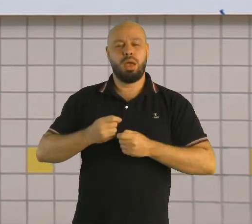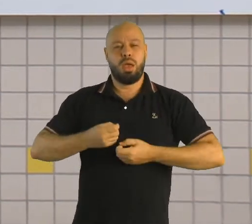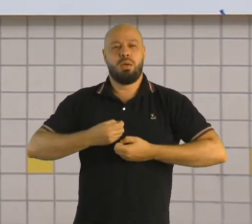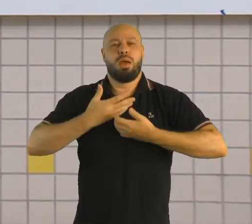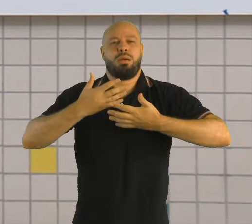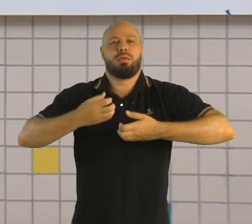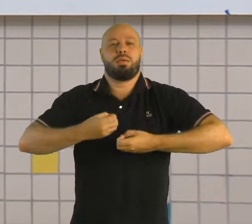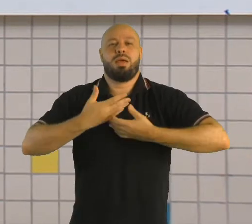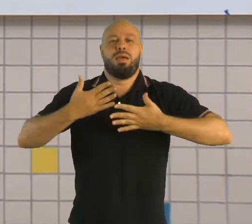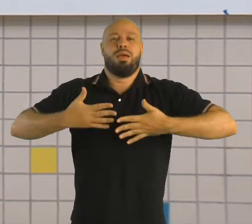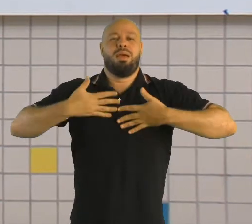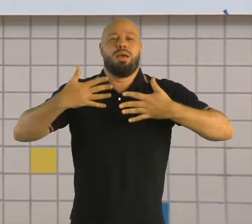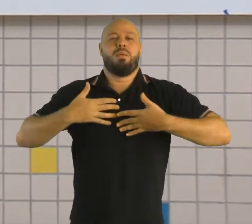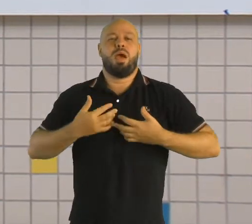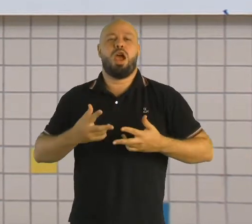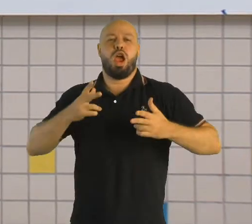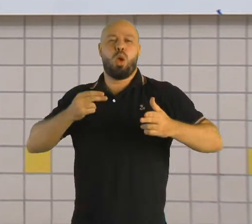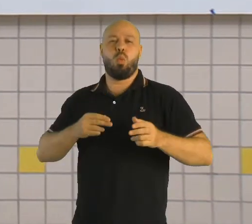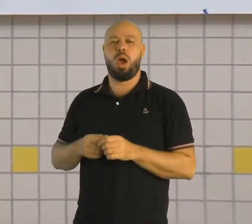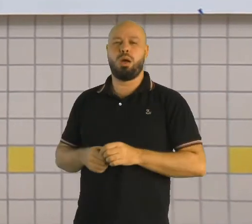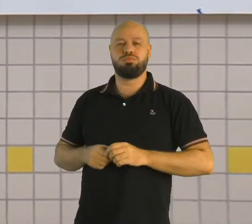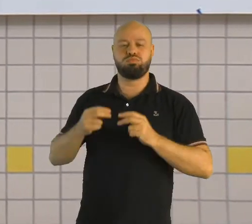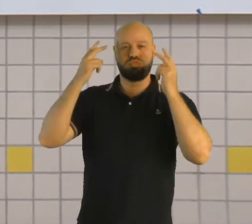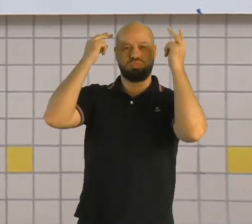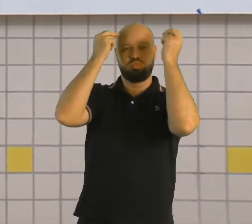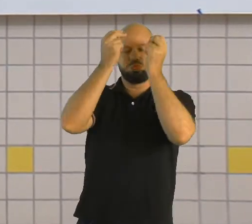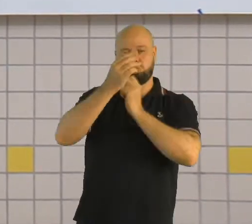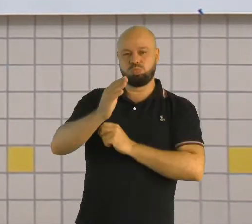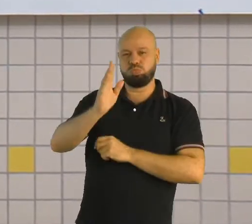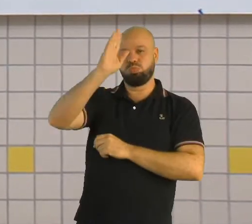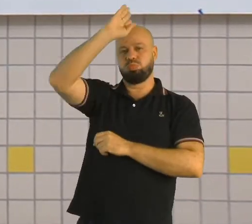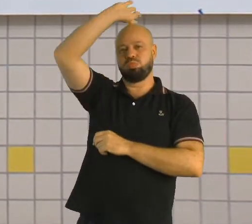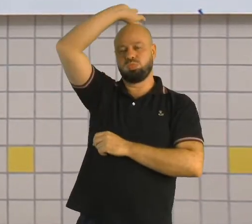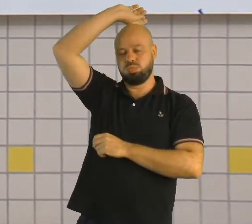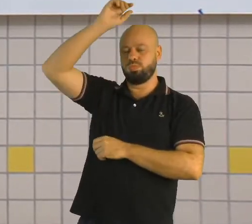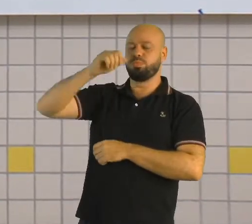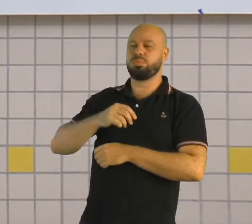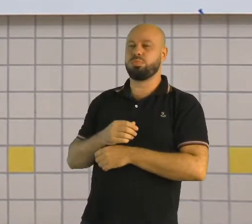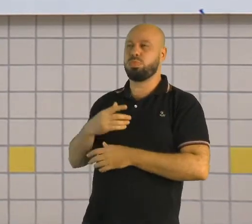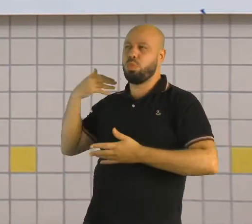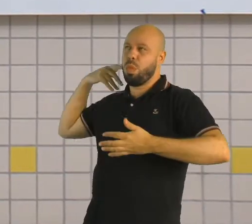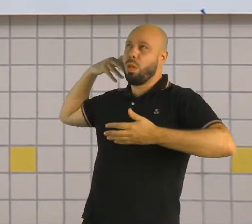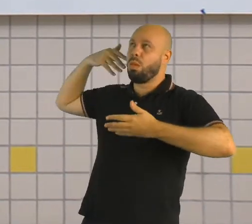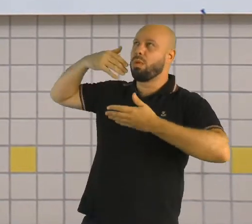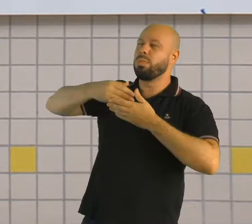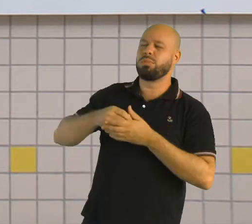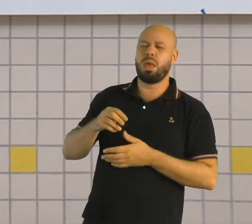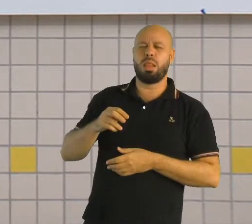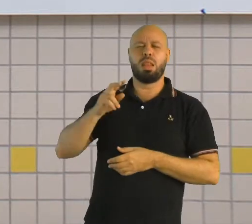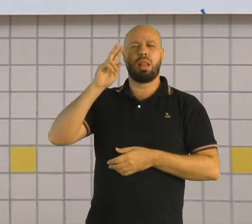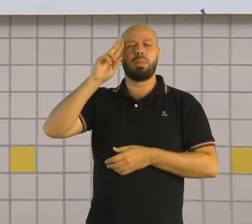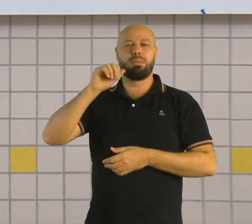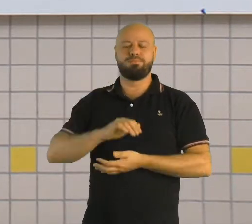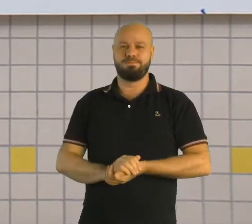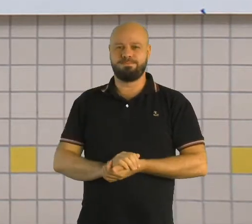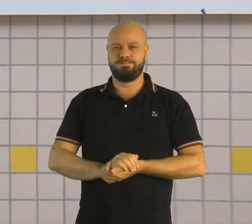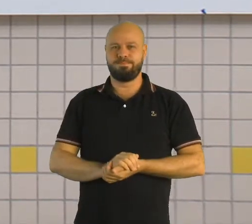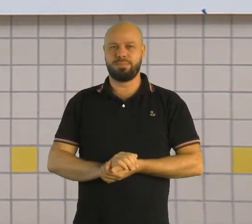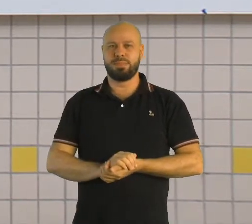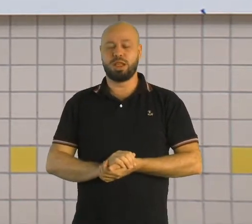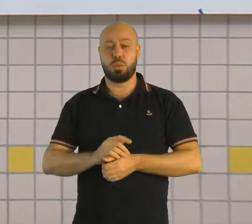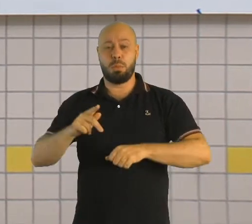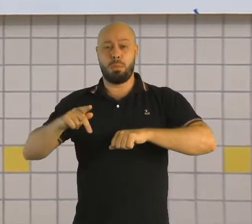falavam, cara, no tempo que existia um Império Romano, a Itália como um todo era muito